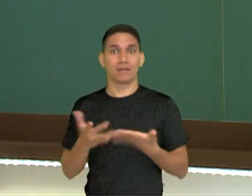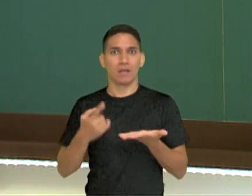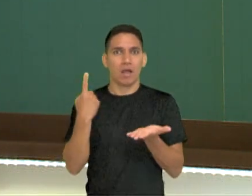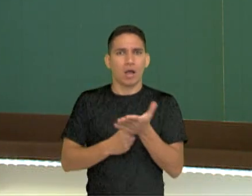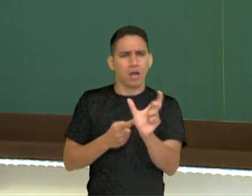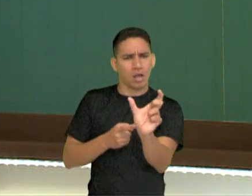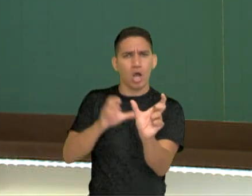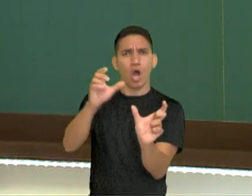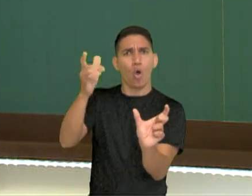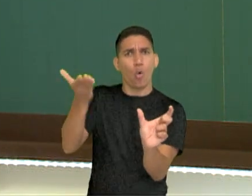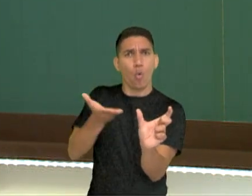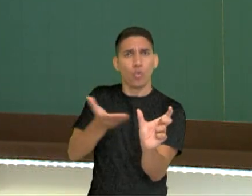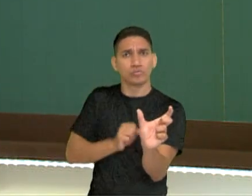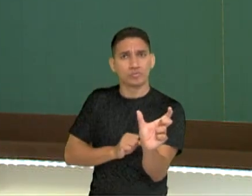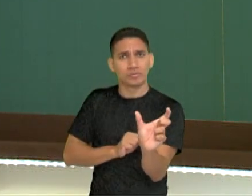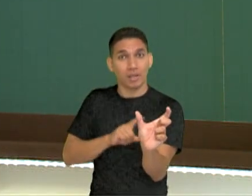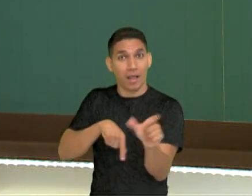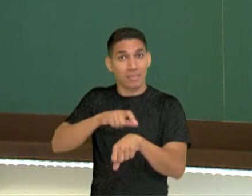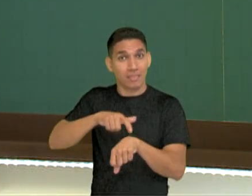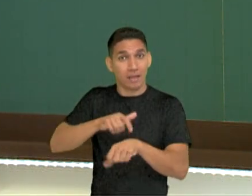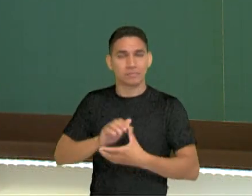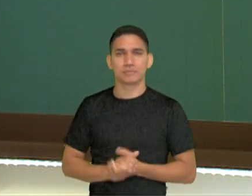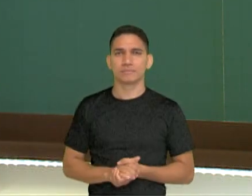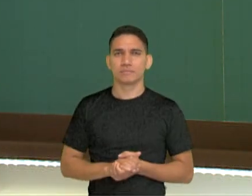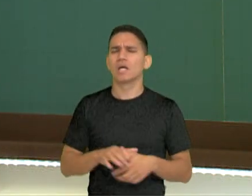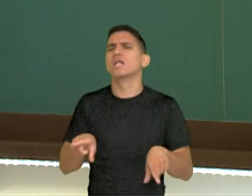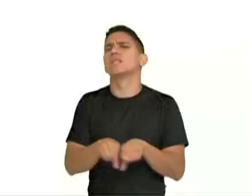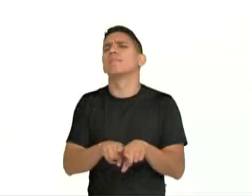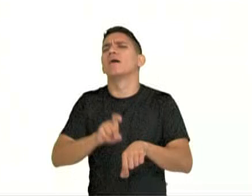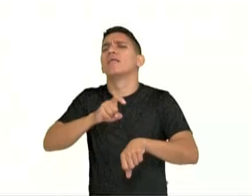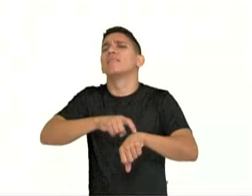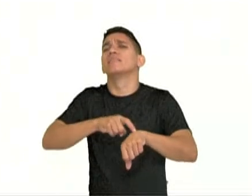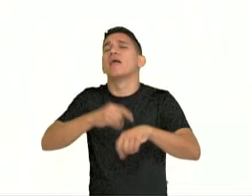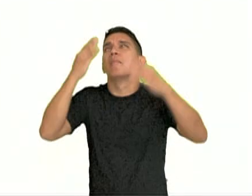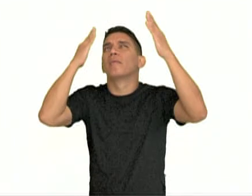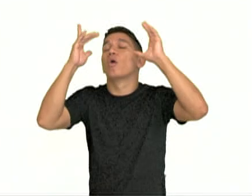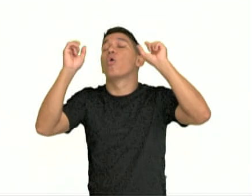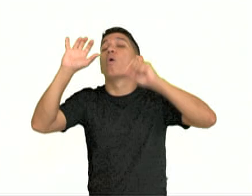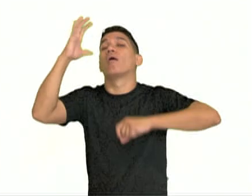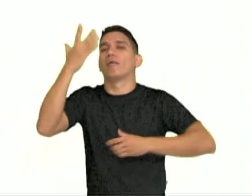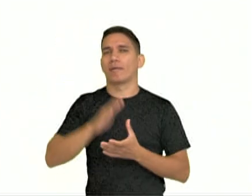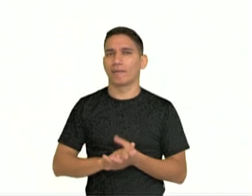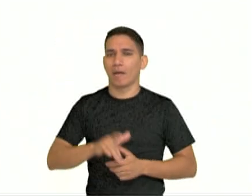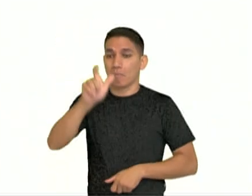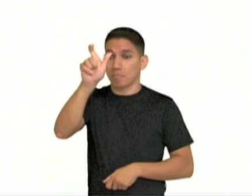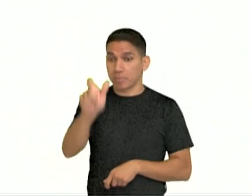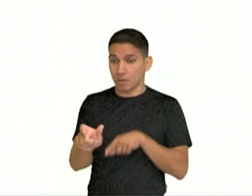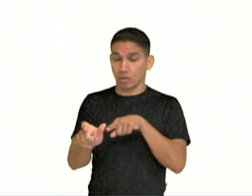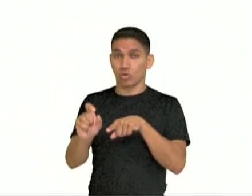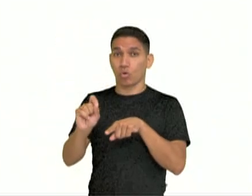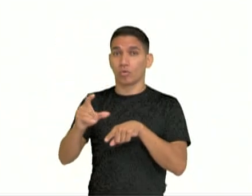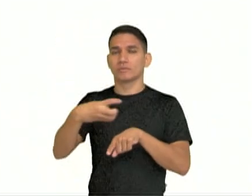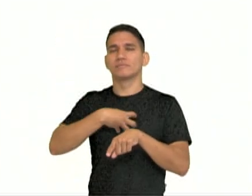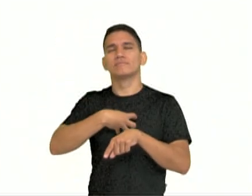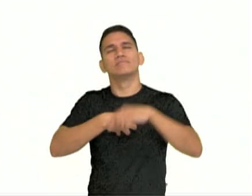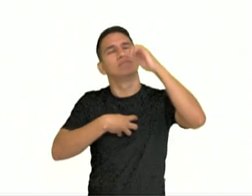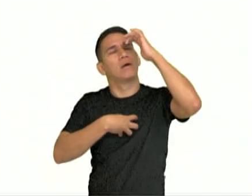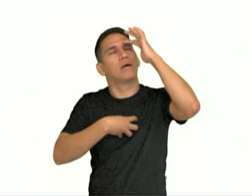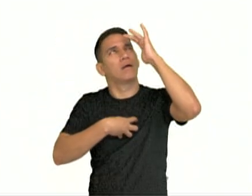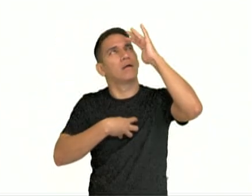tempo. E o tempo psicológico? É o tempo que ocorre quando o personagem se encontra